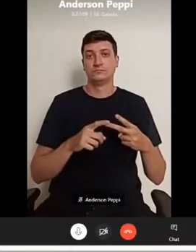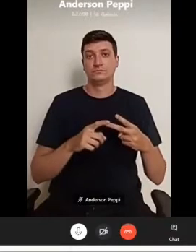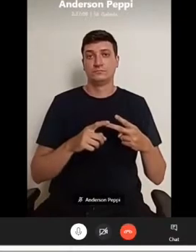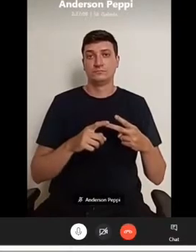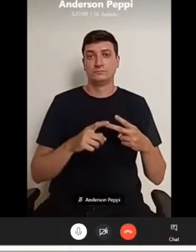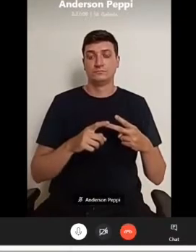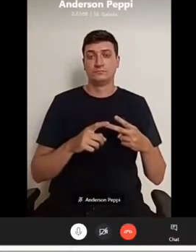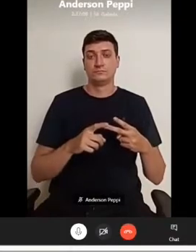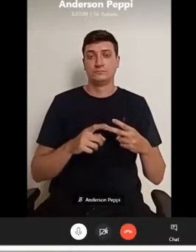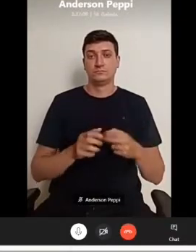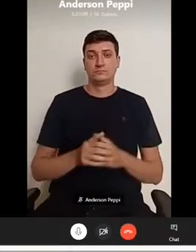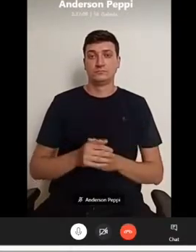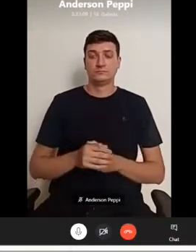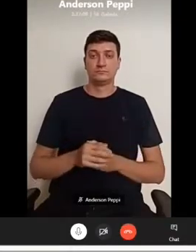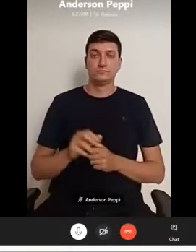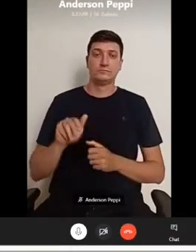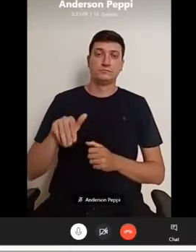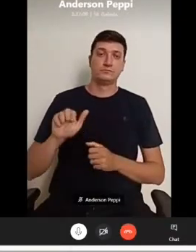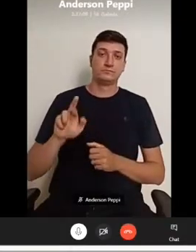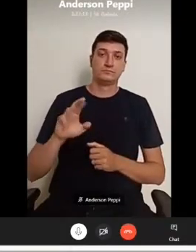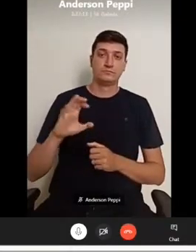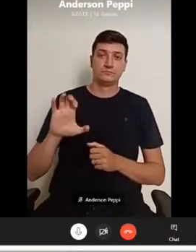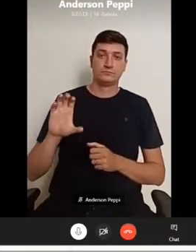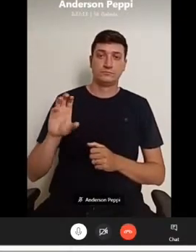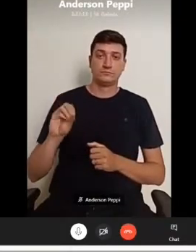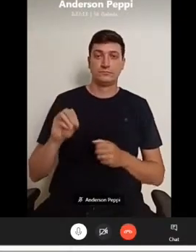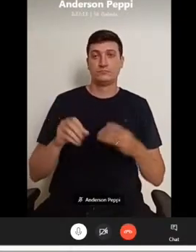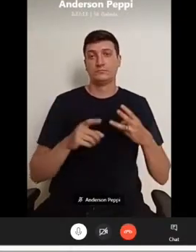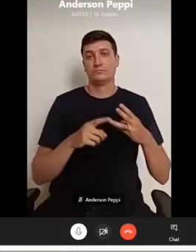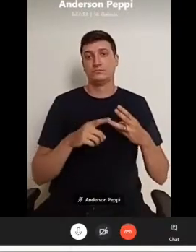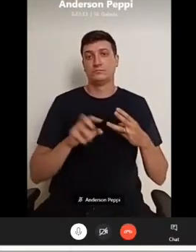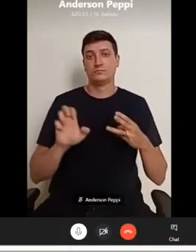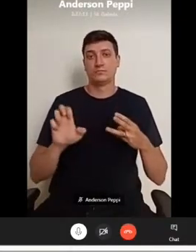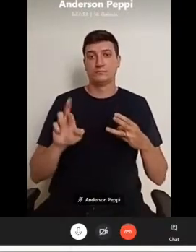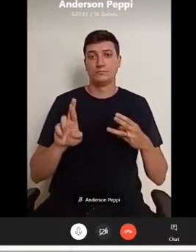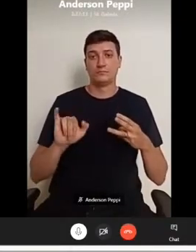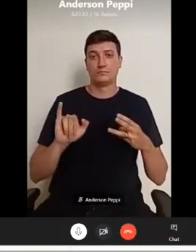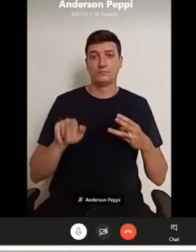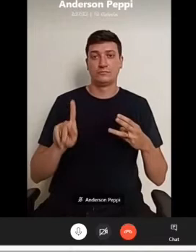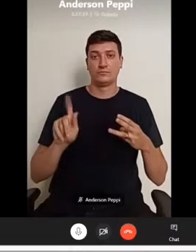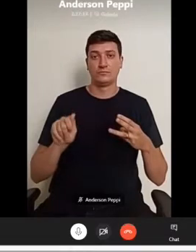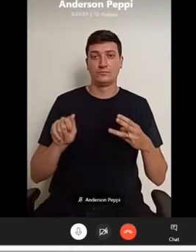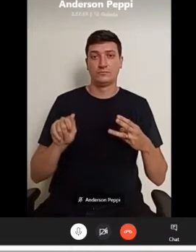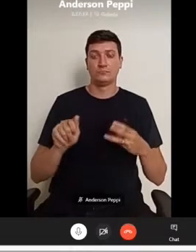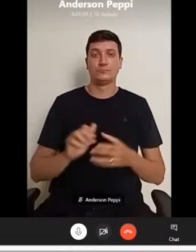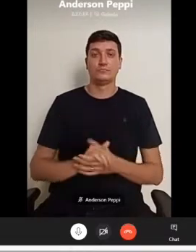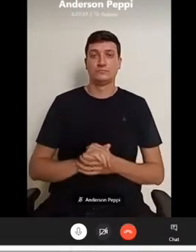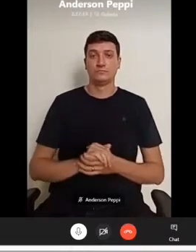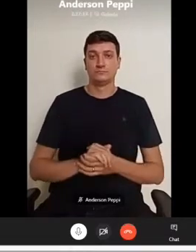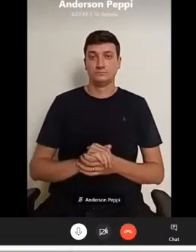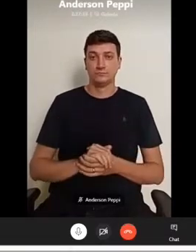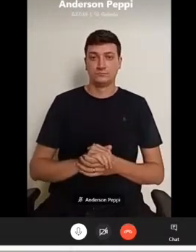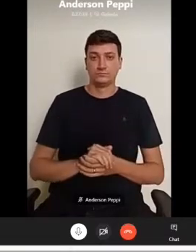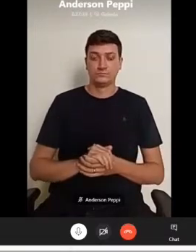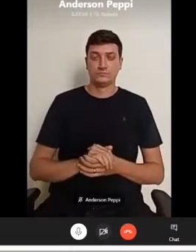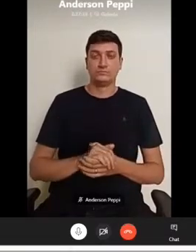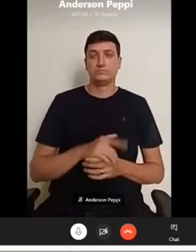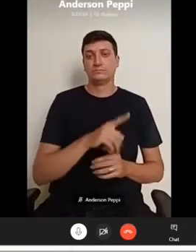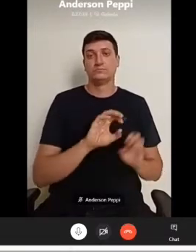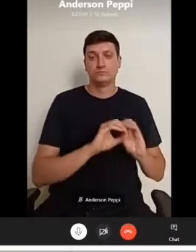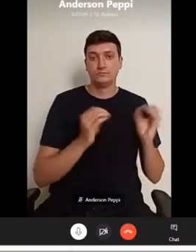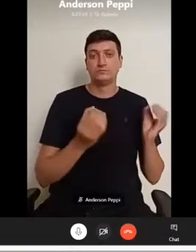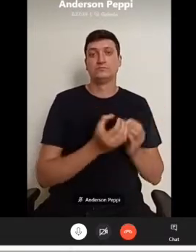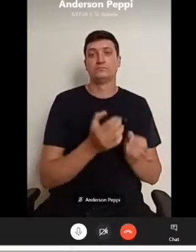Marcelo Sleiman, Érica Cristina Leão Tiago. Comissão de Saúde, Educação,